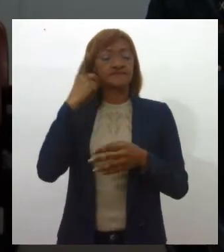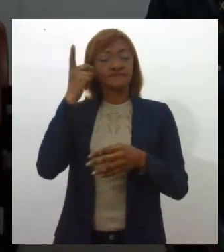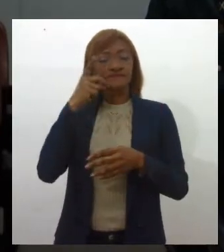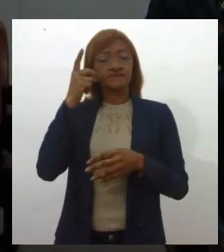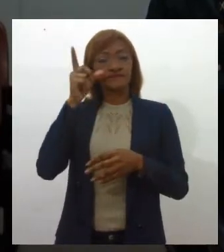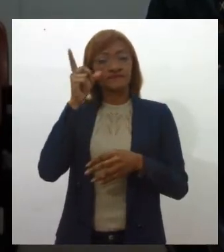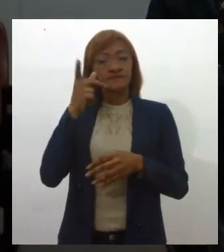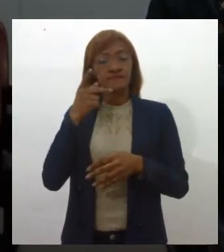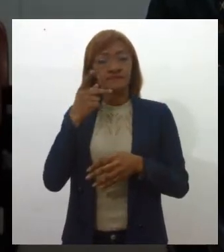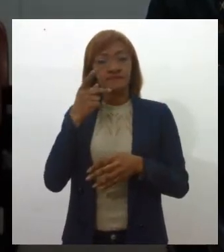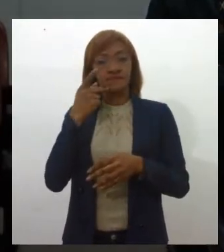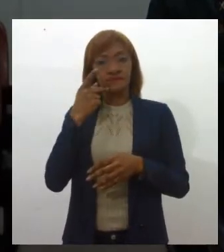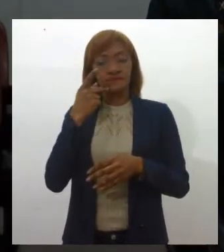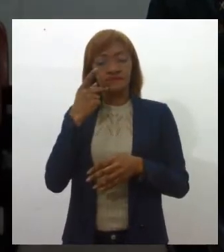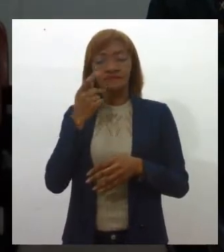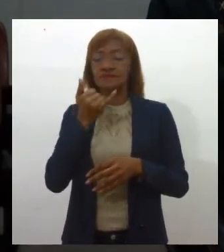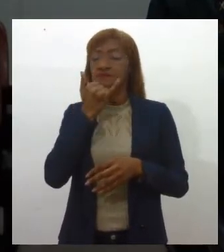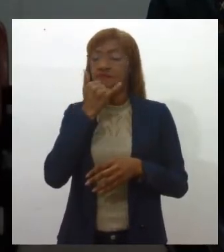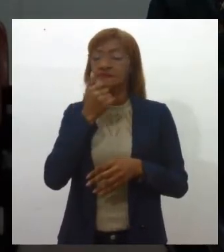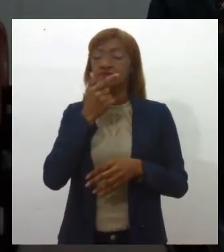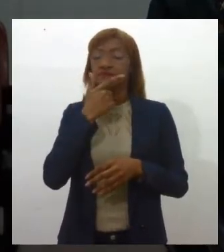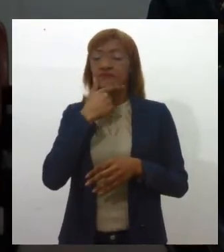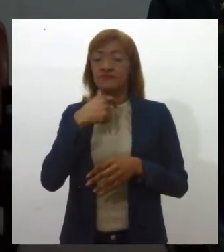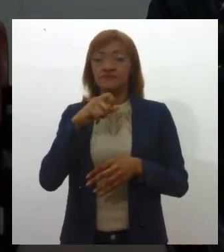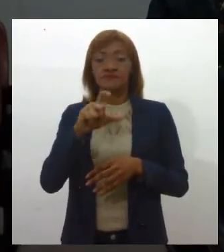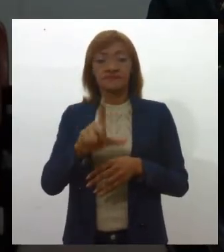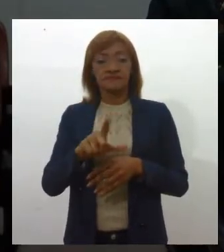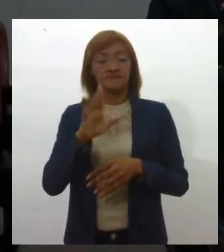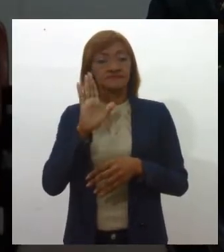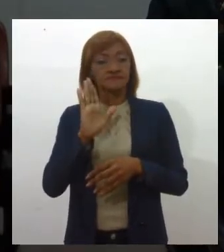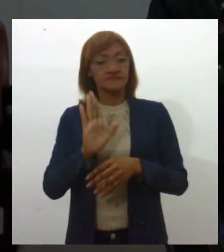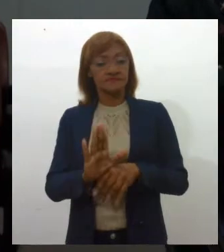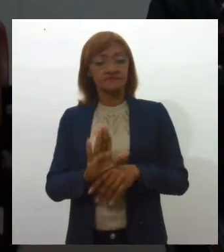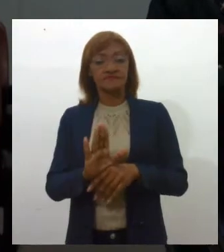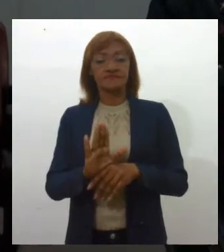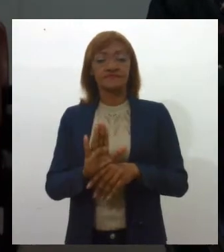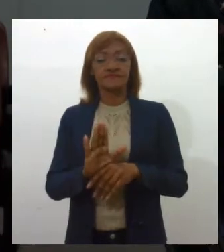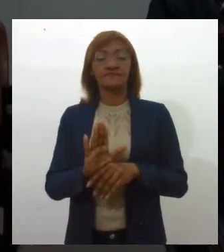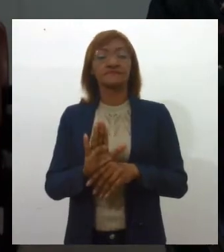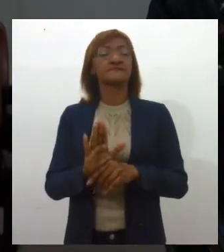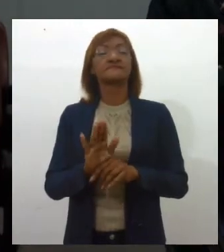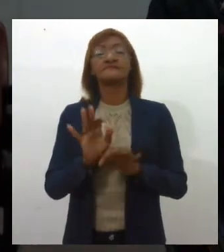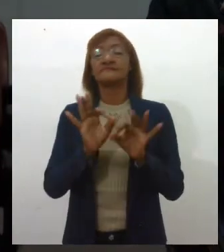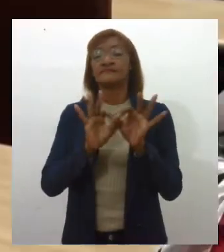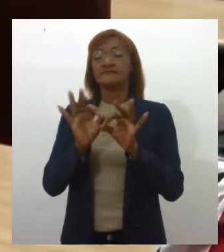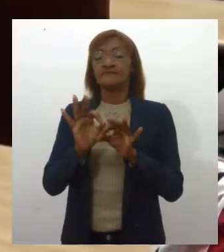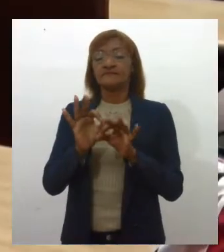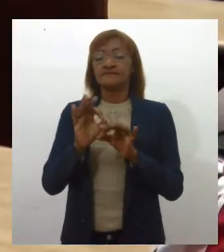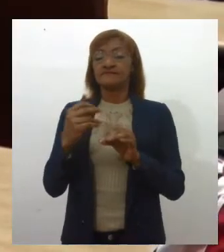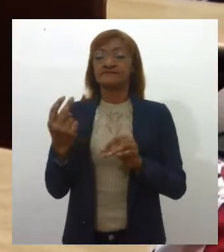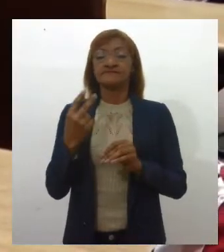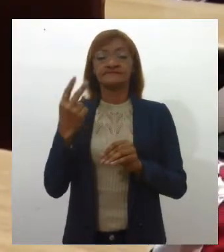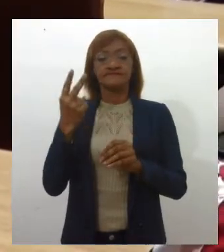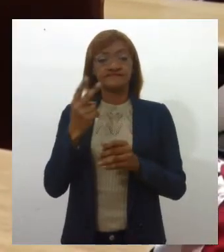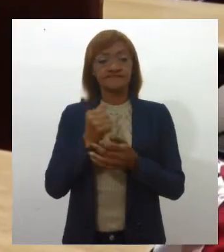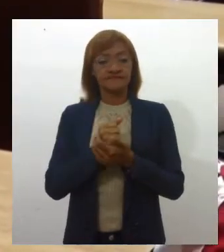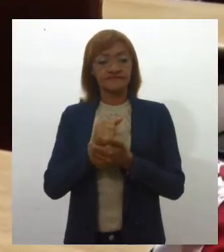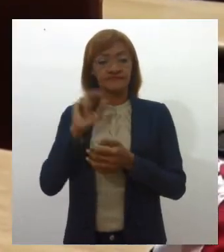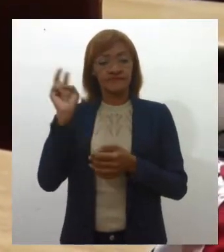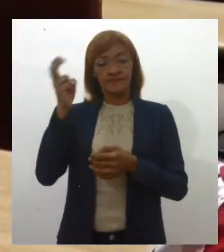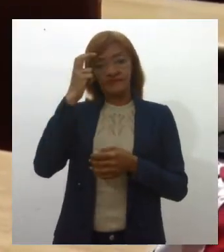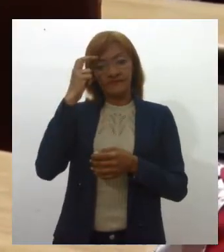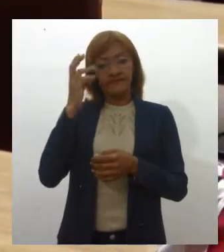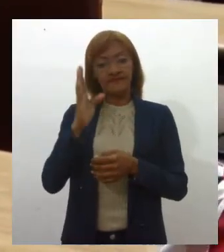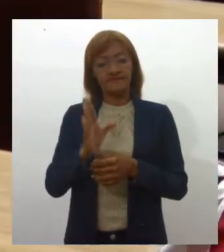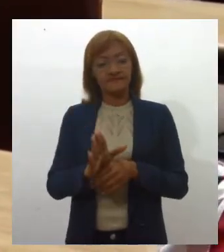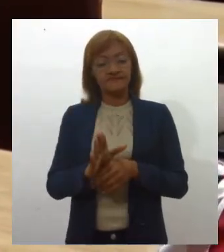Casa. Que é uma alegria, um prazer reconhecer a utilidade dessas entidades culturais. O delegado Marcelo Hercus Lírio,